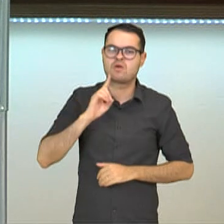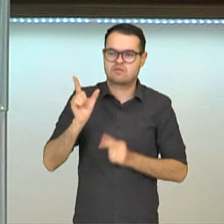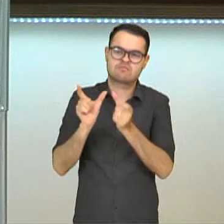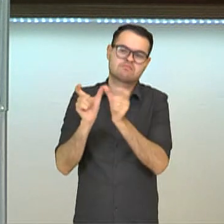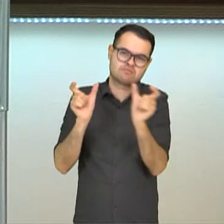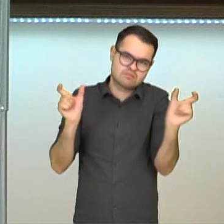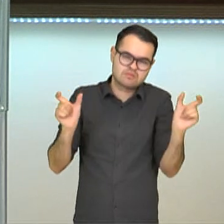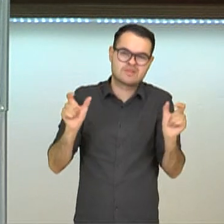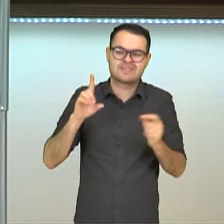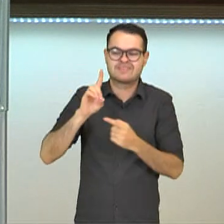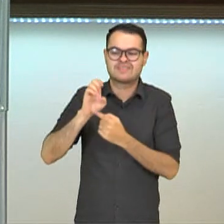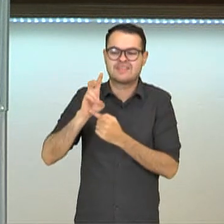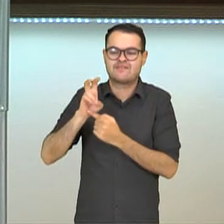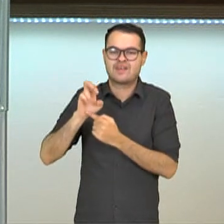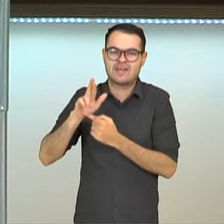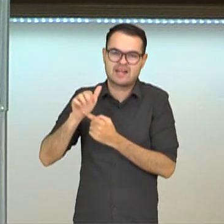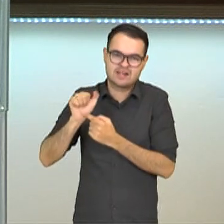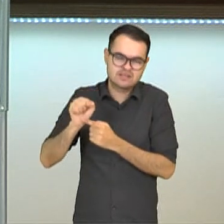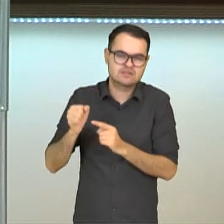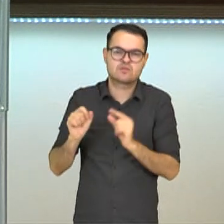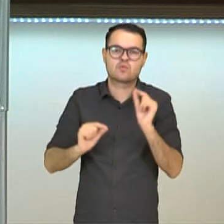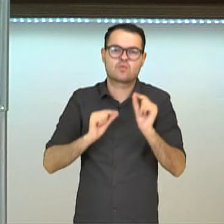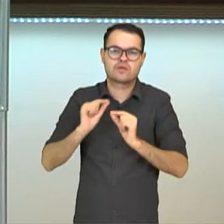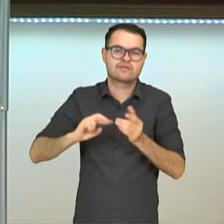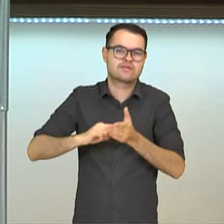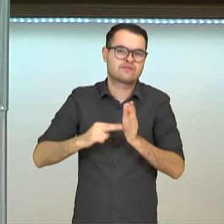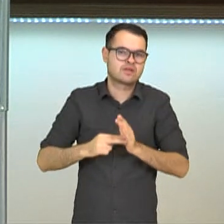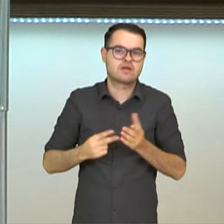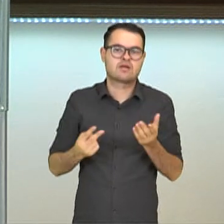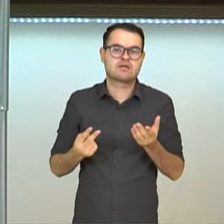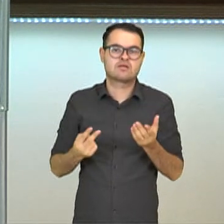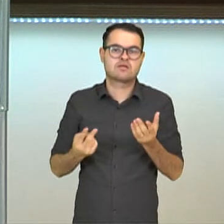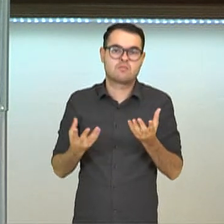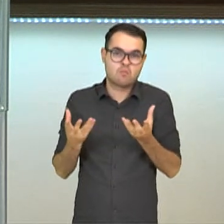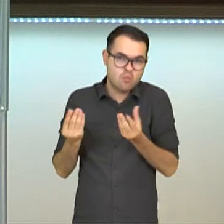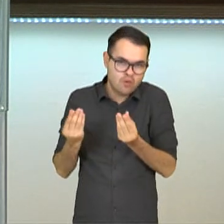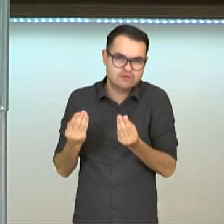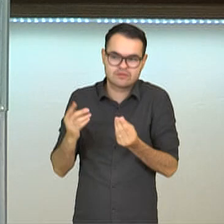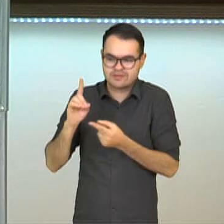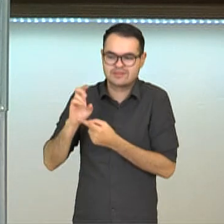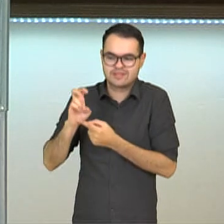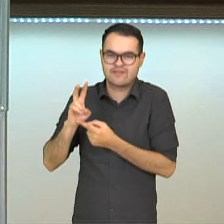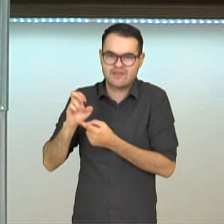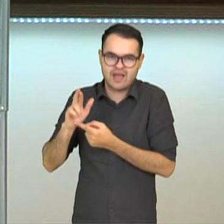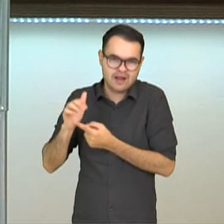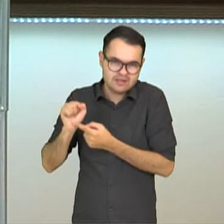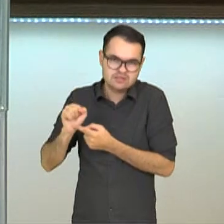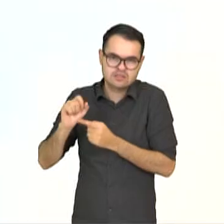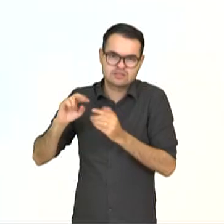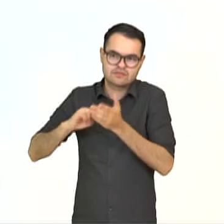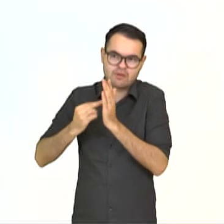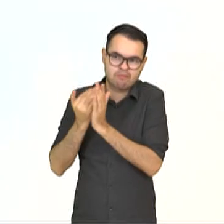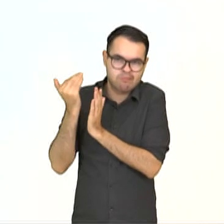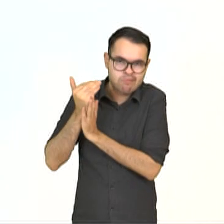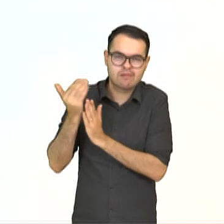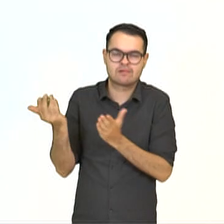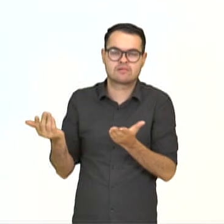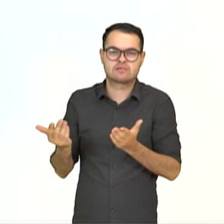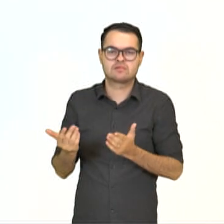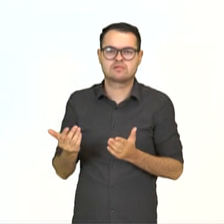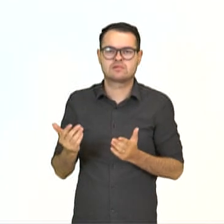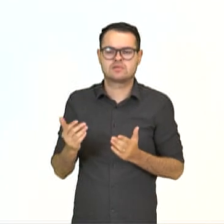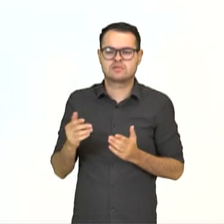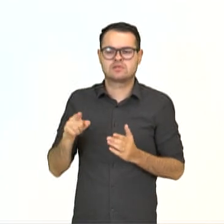conheça. Deveras, por exemplo, que quer dizer muito, que é exagerado, né? Alguma parte da poesia